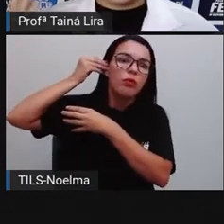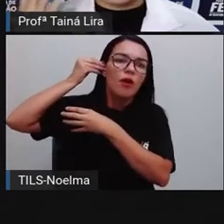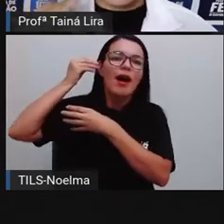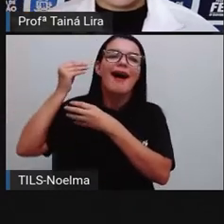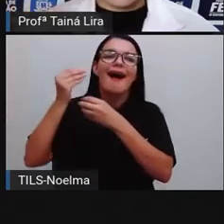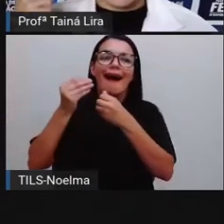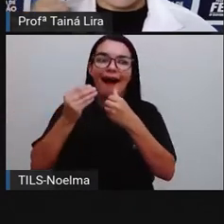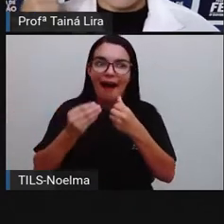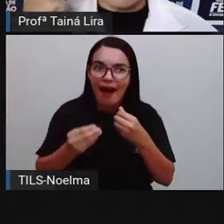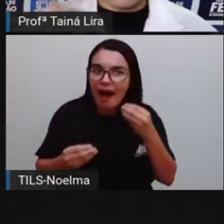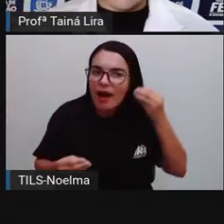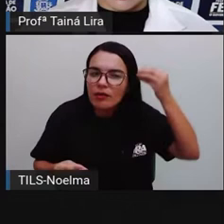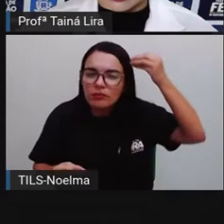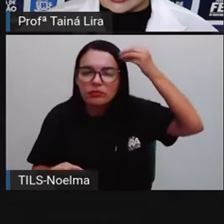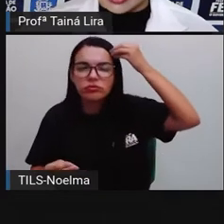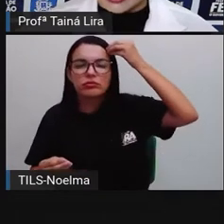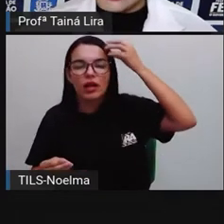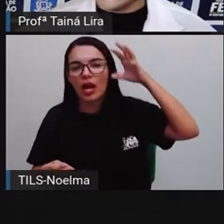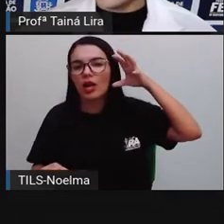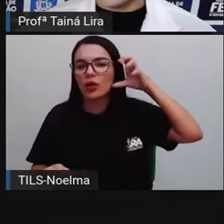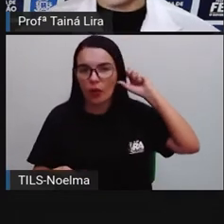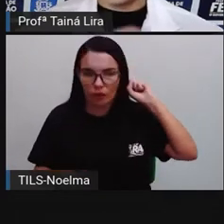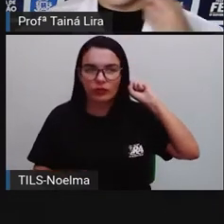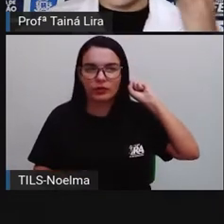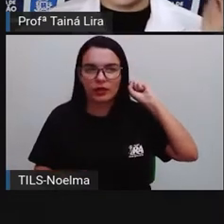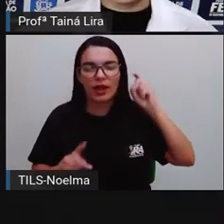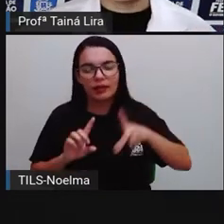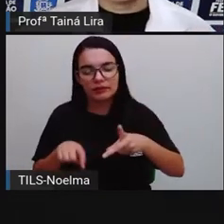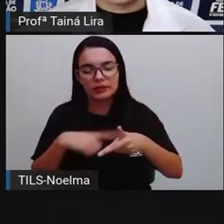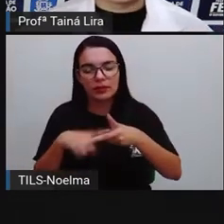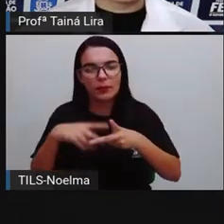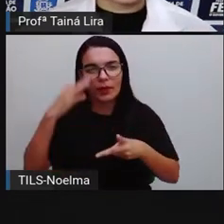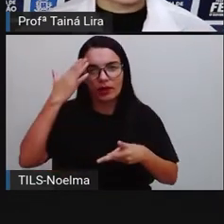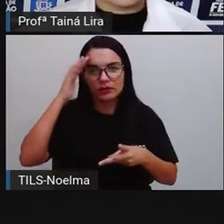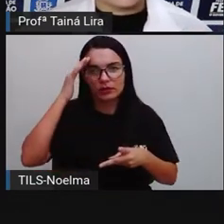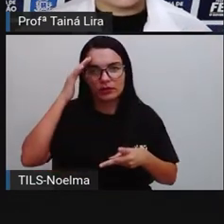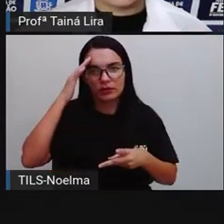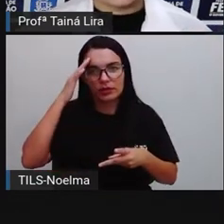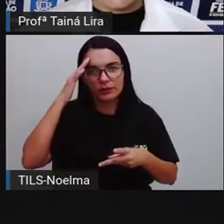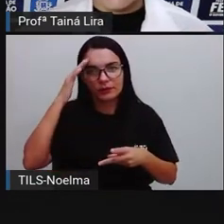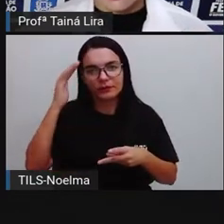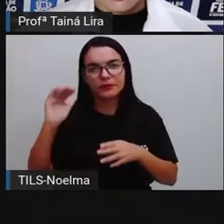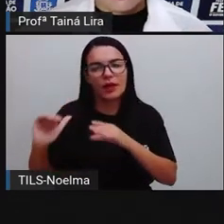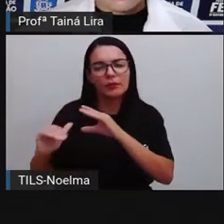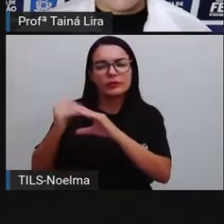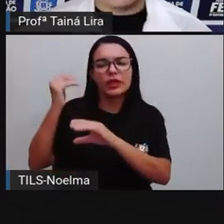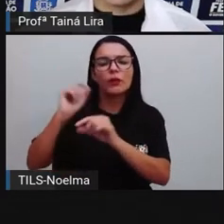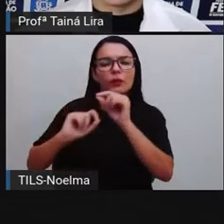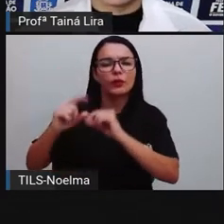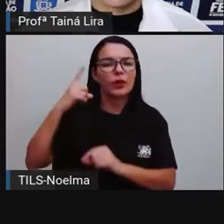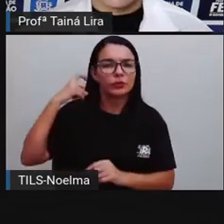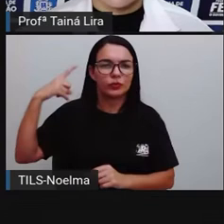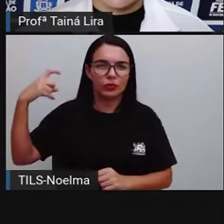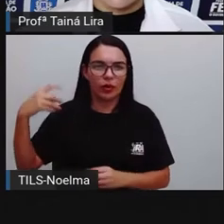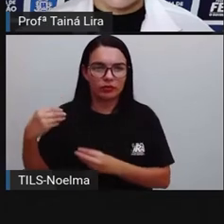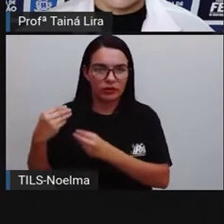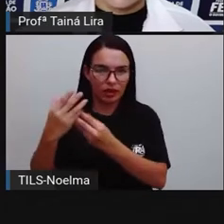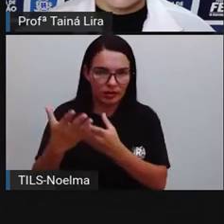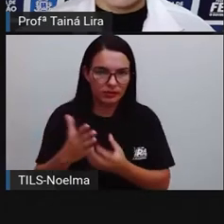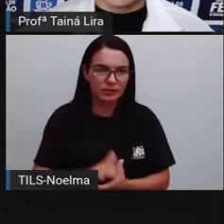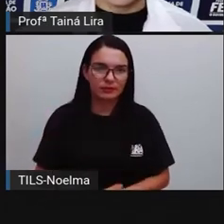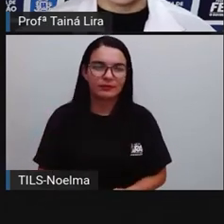para a gente poder ouvir tá entender aí a mensagem que esse som para trazendo